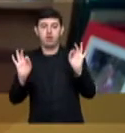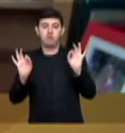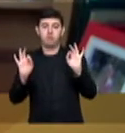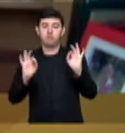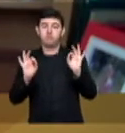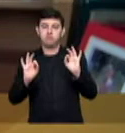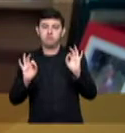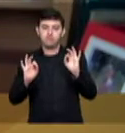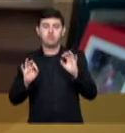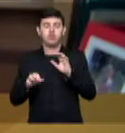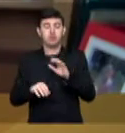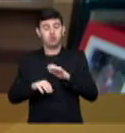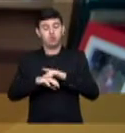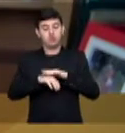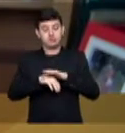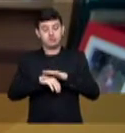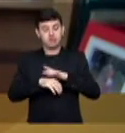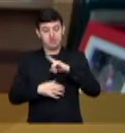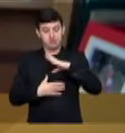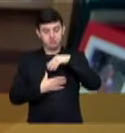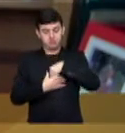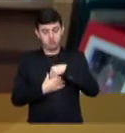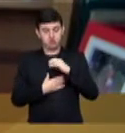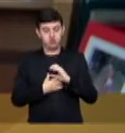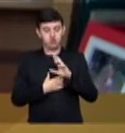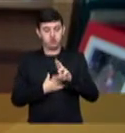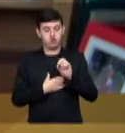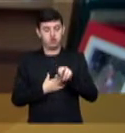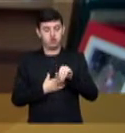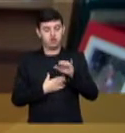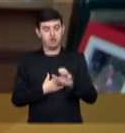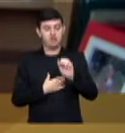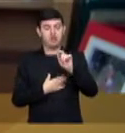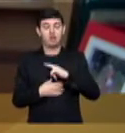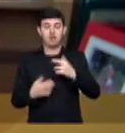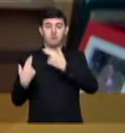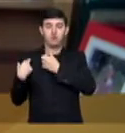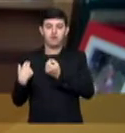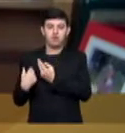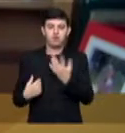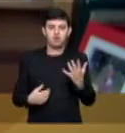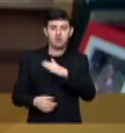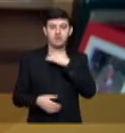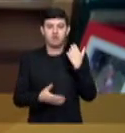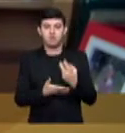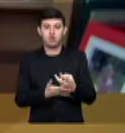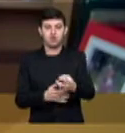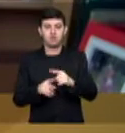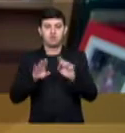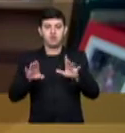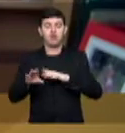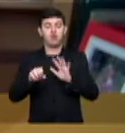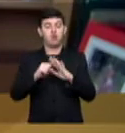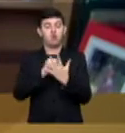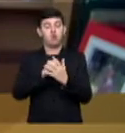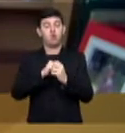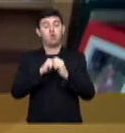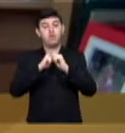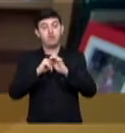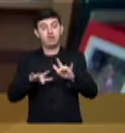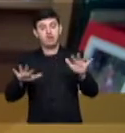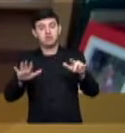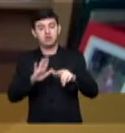mais de 70% das mortes. Evidentemente que isso, antes da pandemia da Covid, mas é algo que deve